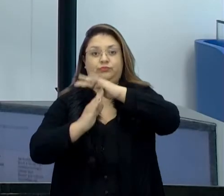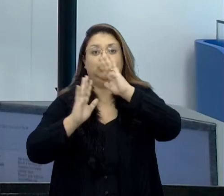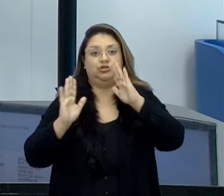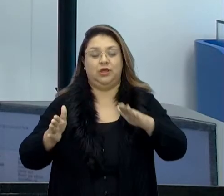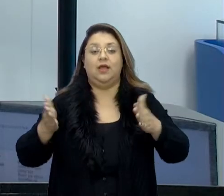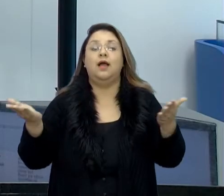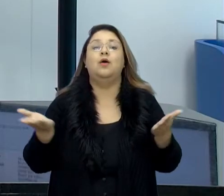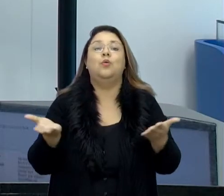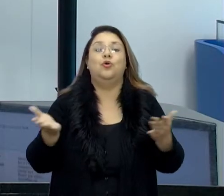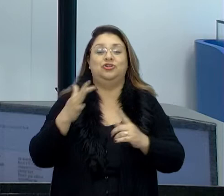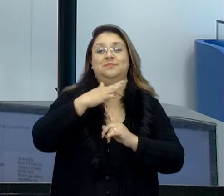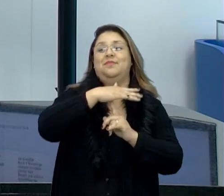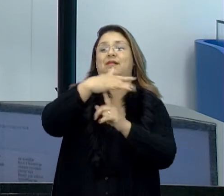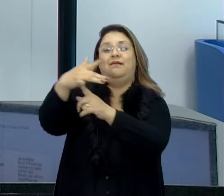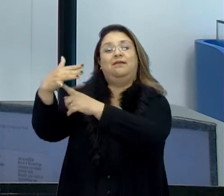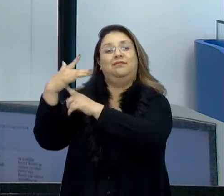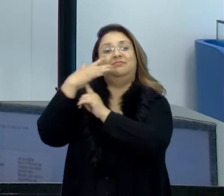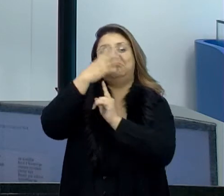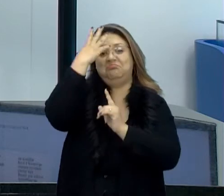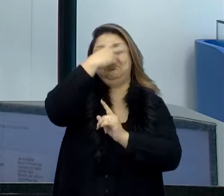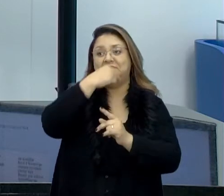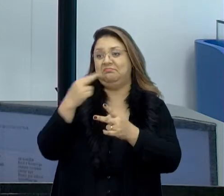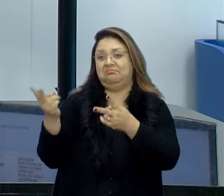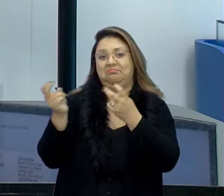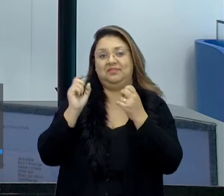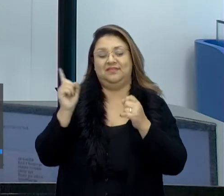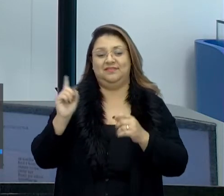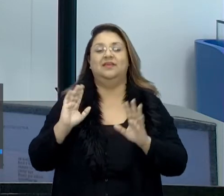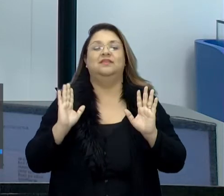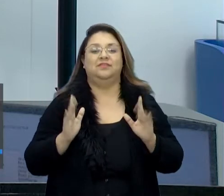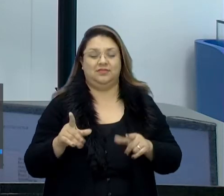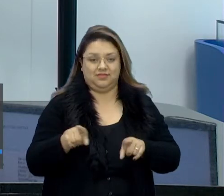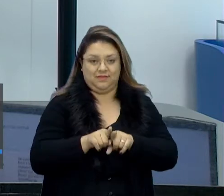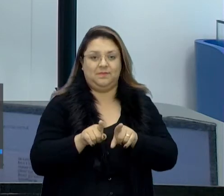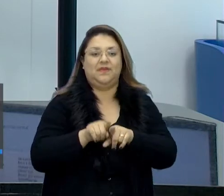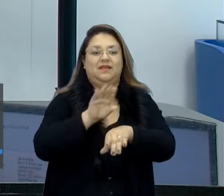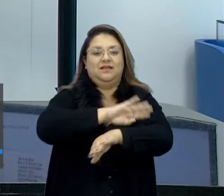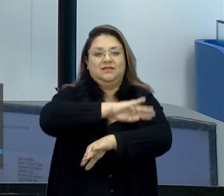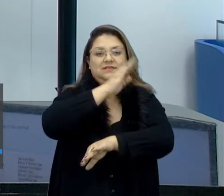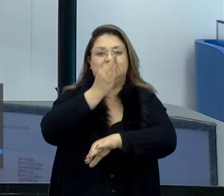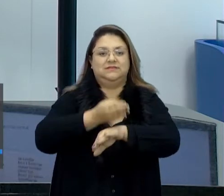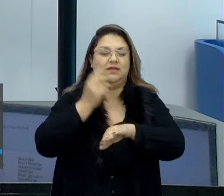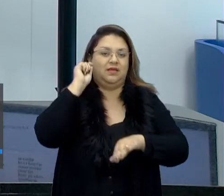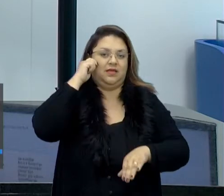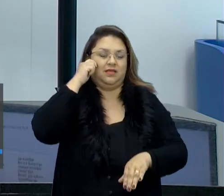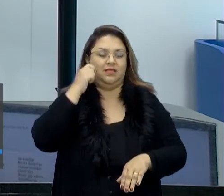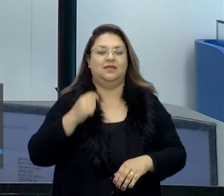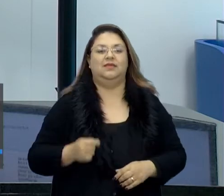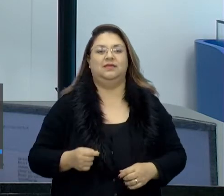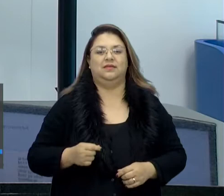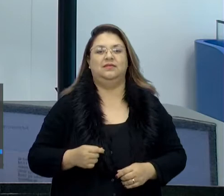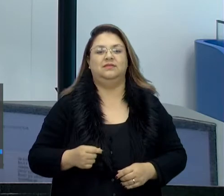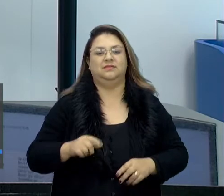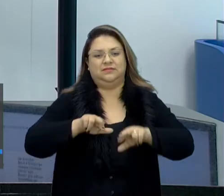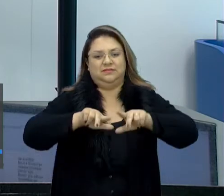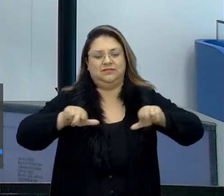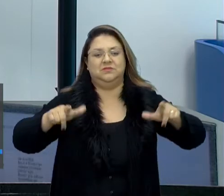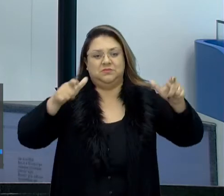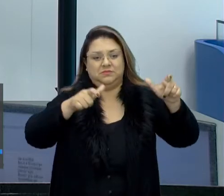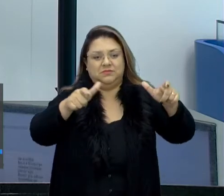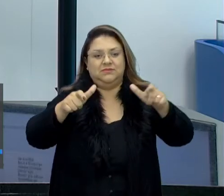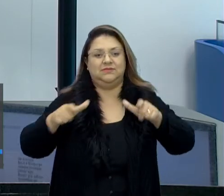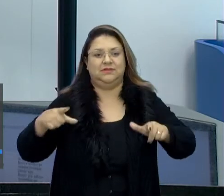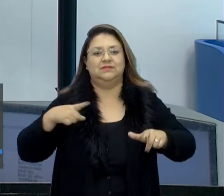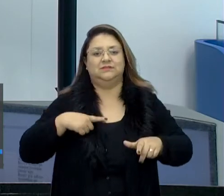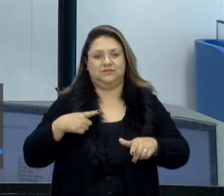na região de Serra Negra, né? Para quem conhece aquela região Amparo, esse aterro, ele está